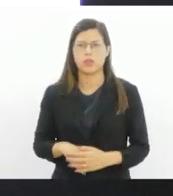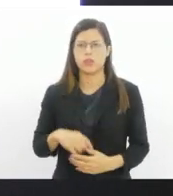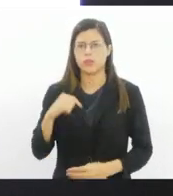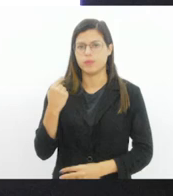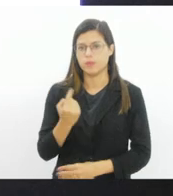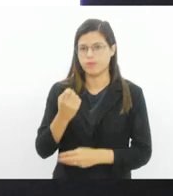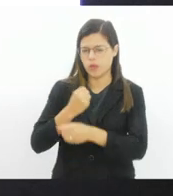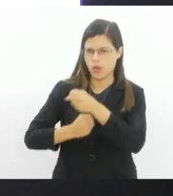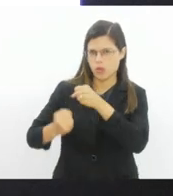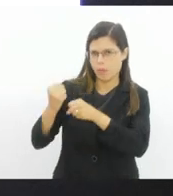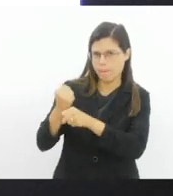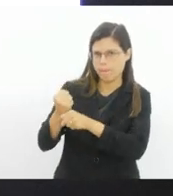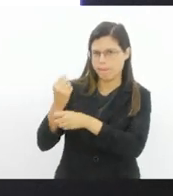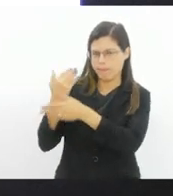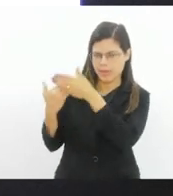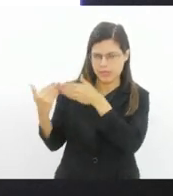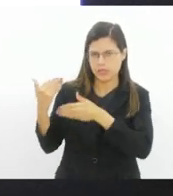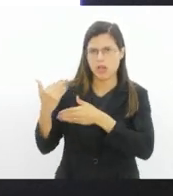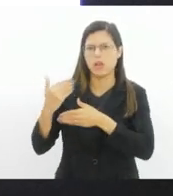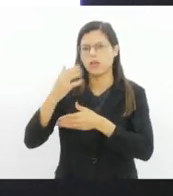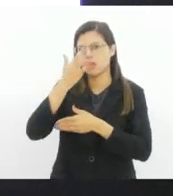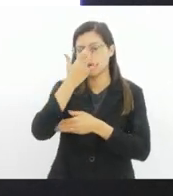o ano passado, a gente tem trabalhado